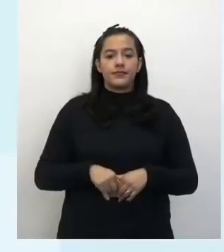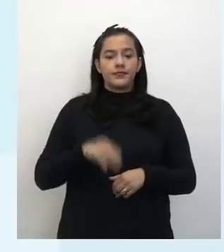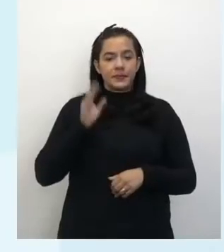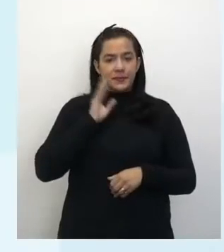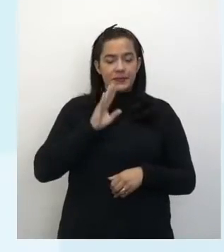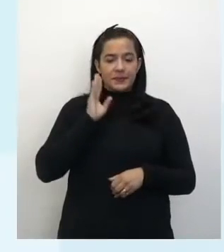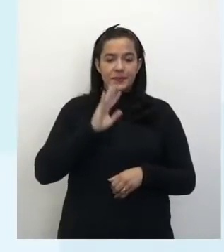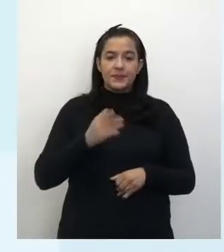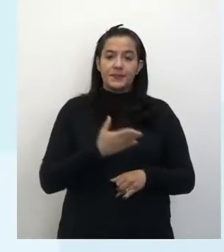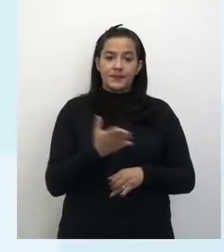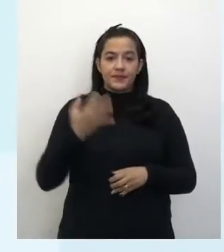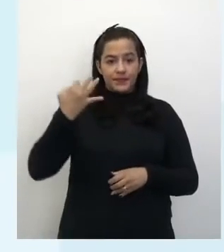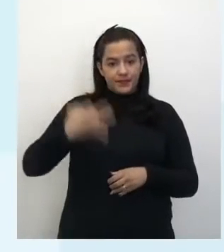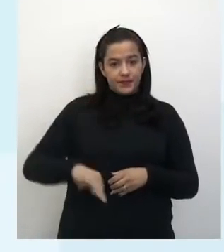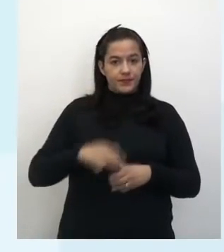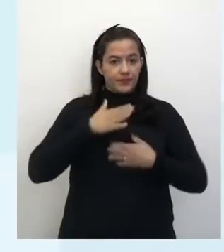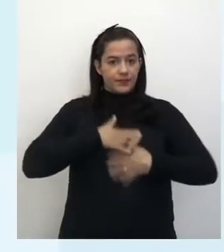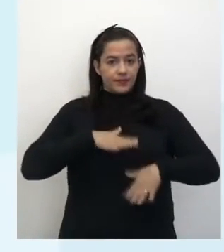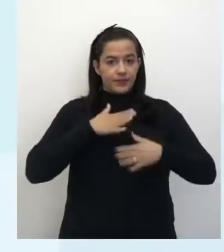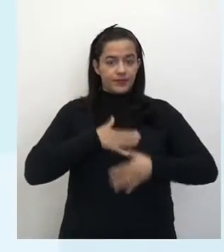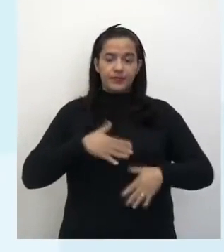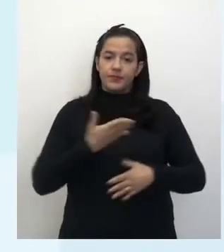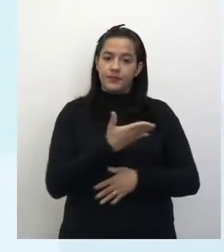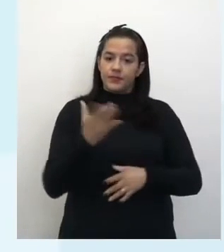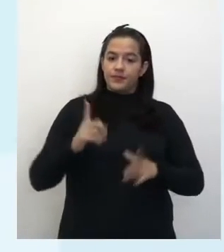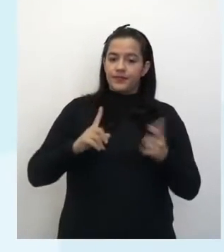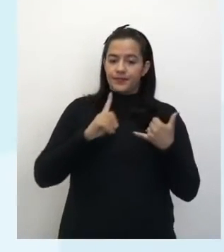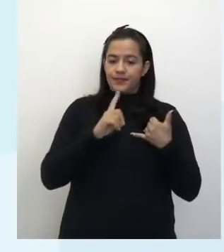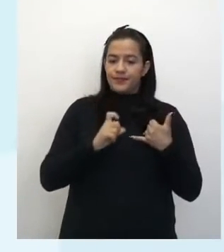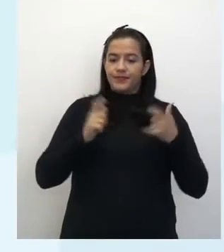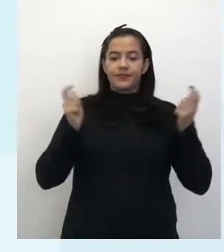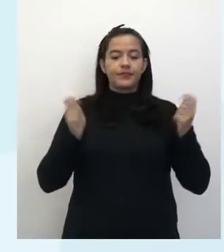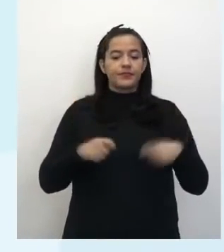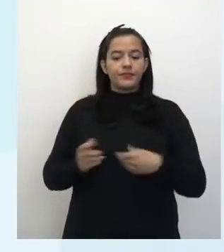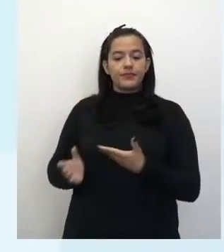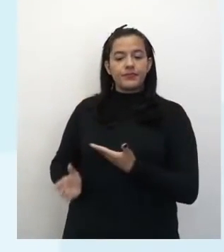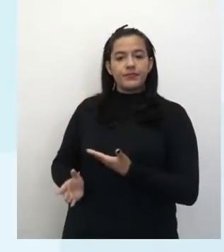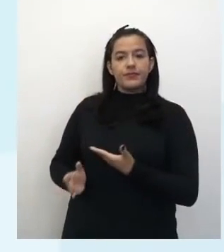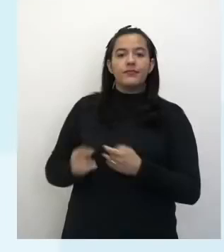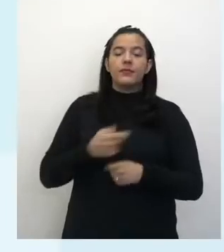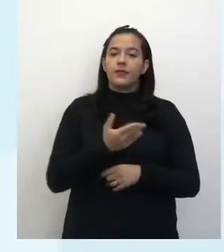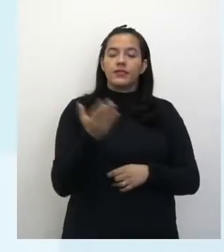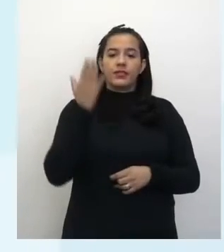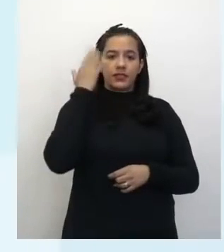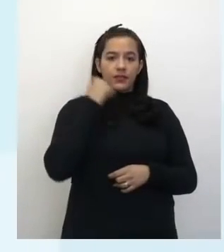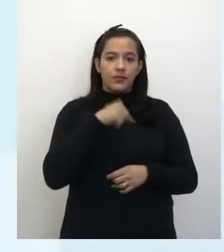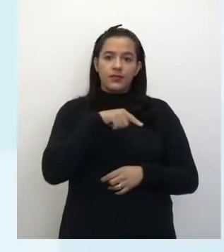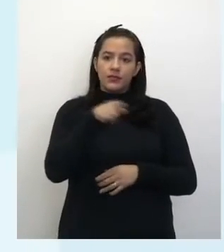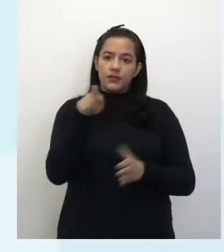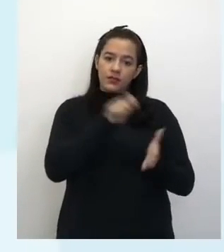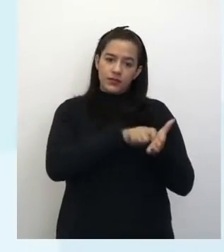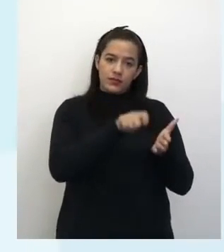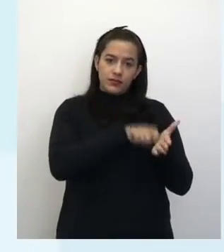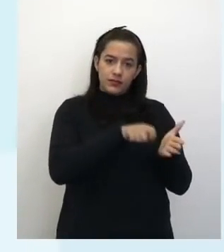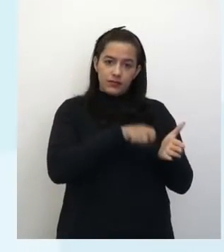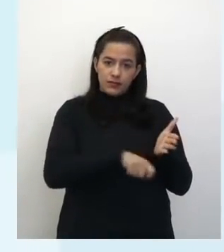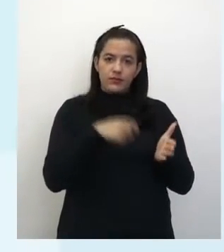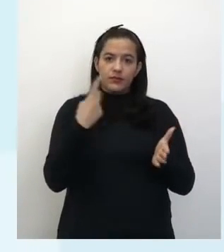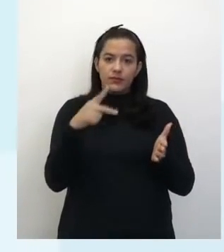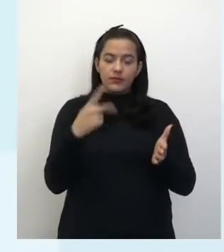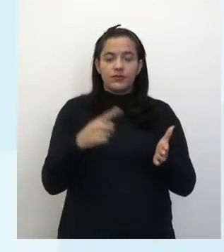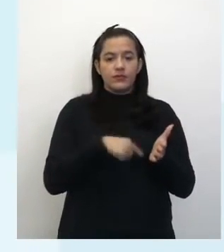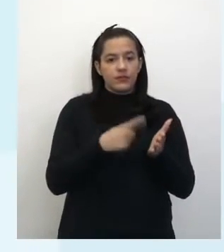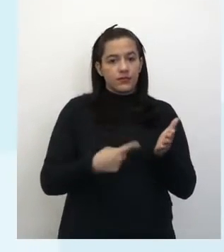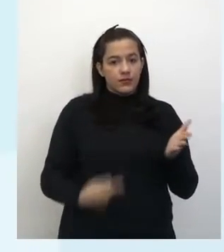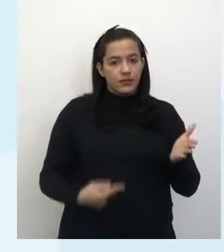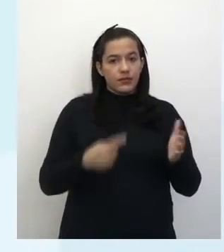bem. Tá certo, tranquilo. Tira um print aí também, ó. Muito bacana saber disso daí. Você pode escrever no seu caderno, tá bom?